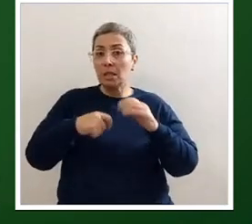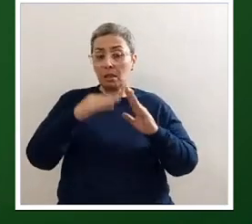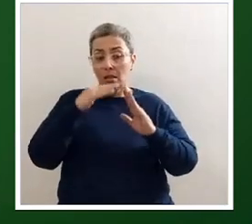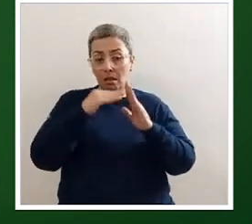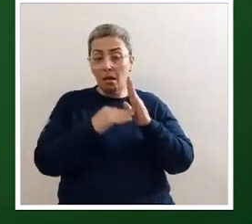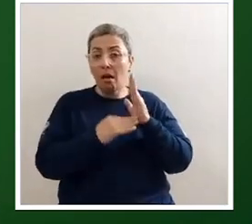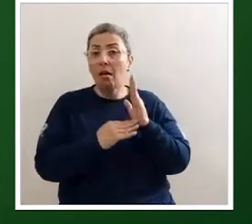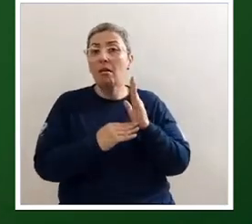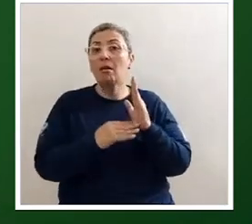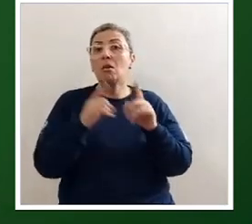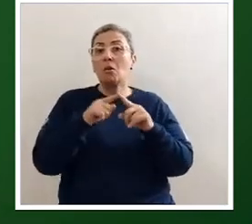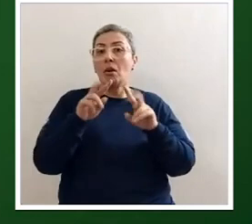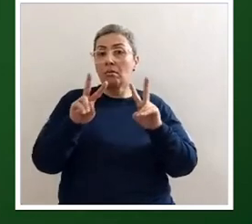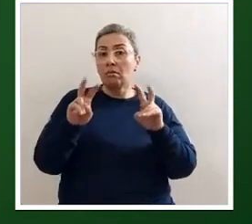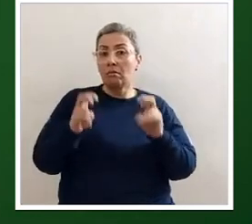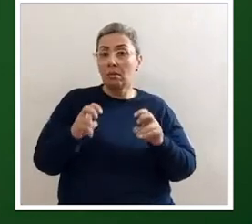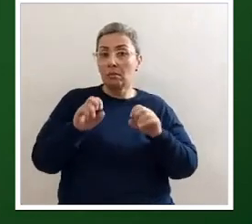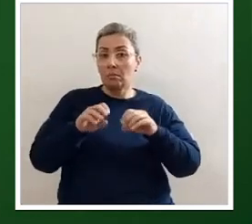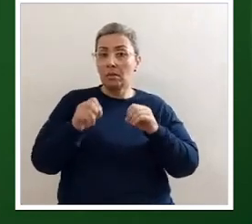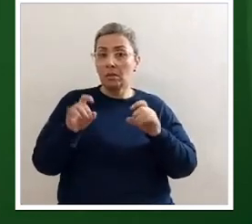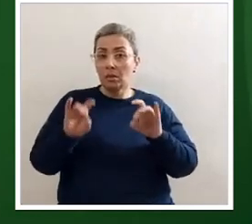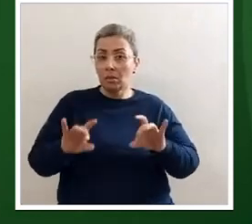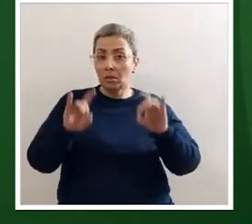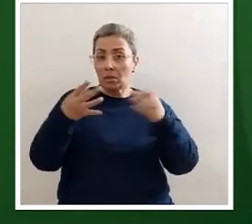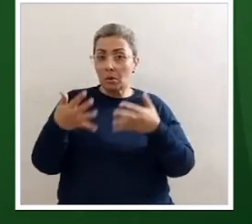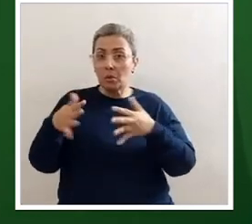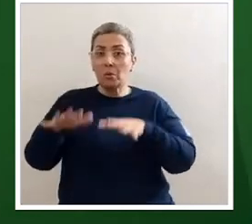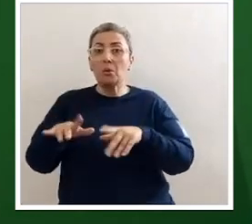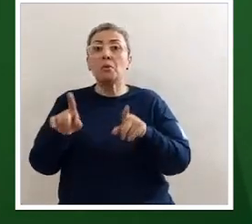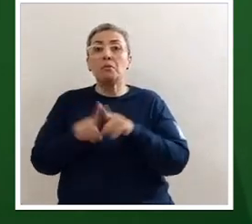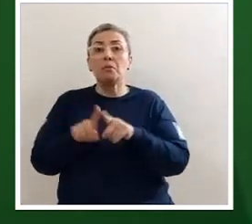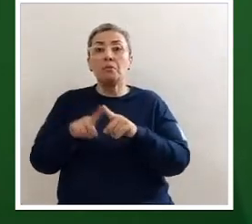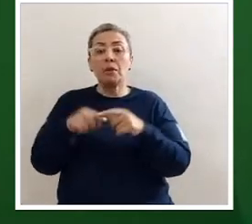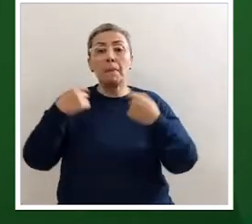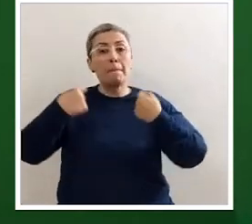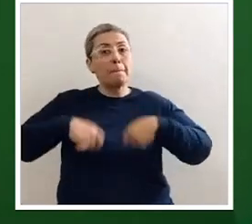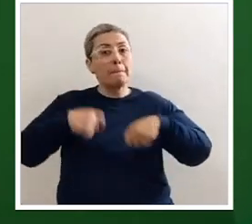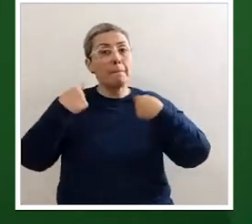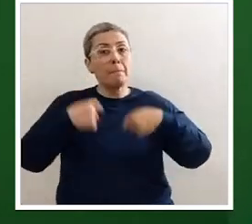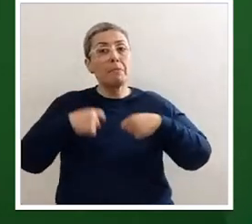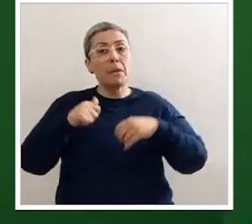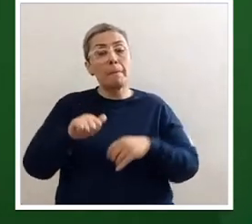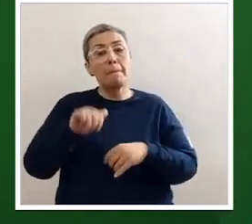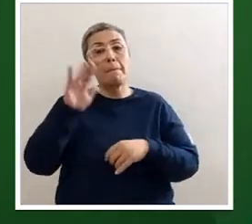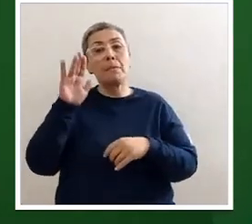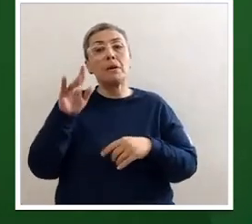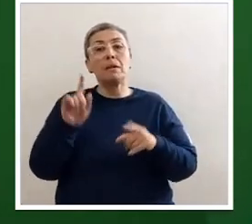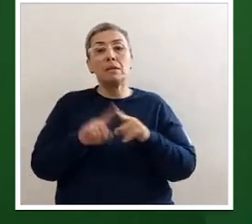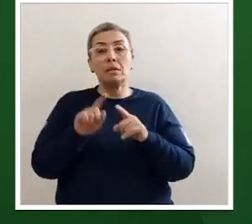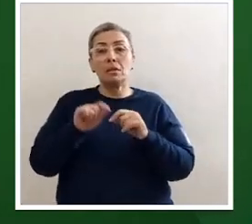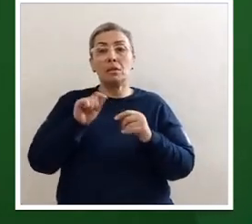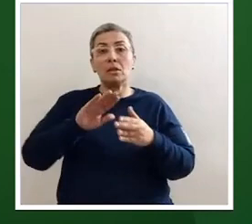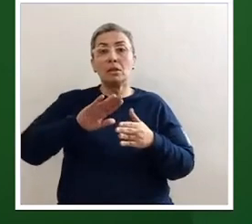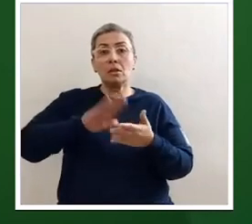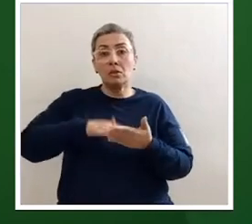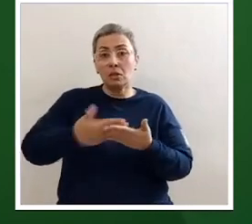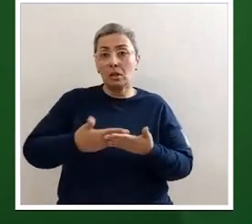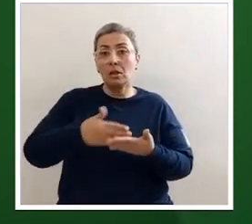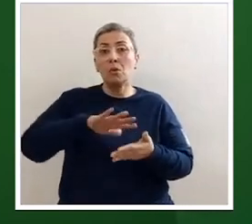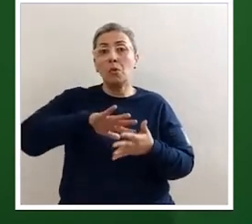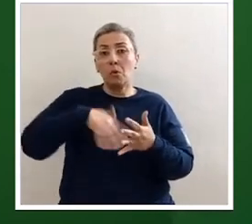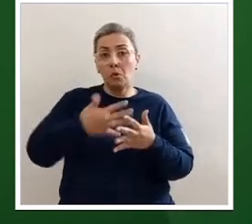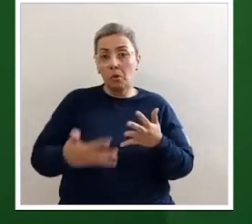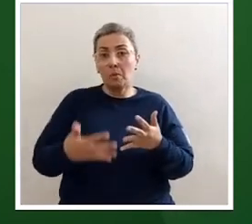grade né o tema da Educação Especial e da inclusão nós precisamos de mais intérpretes de libras